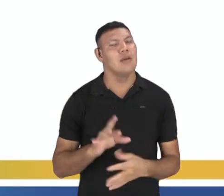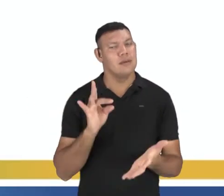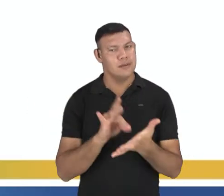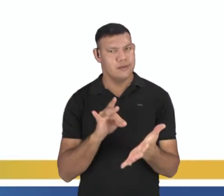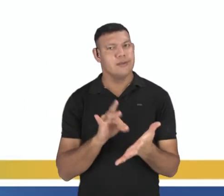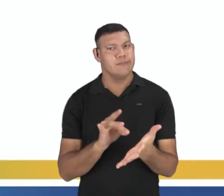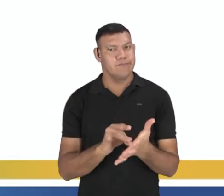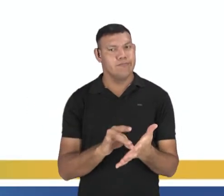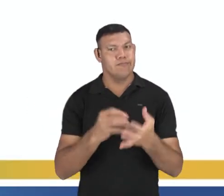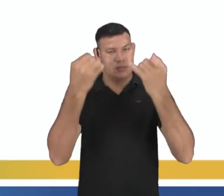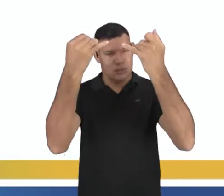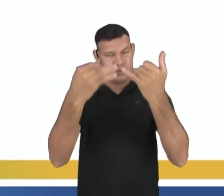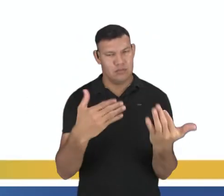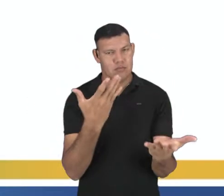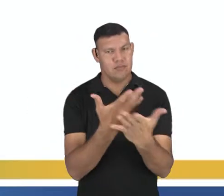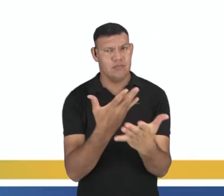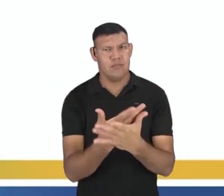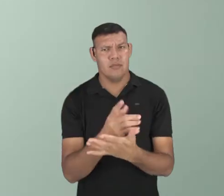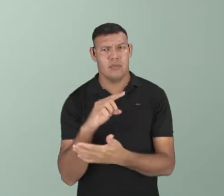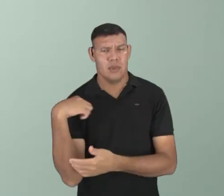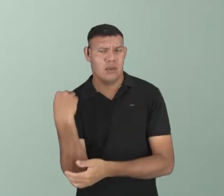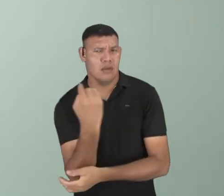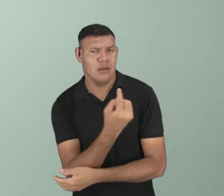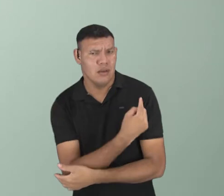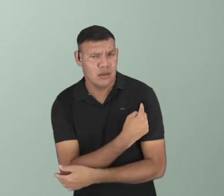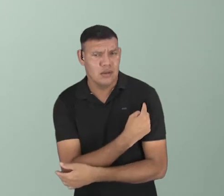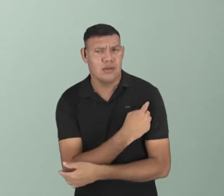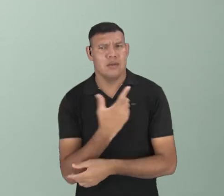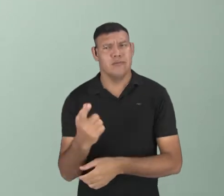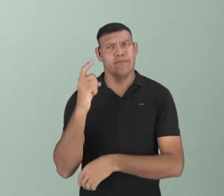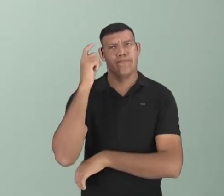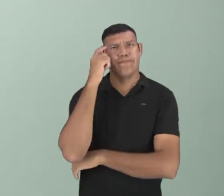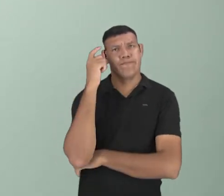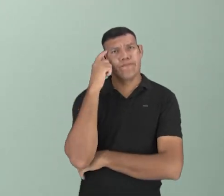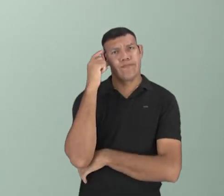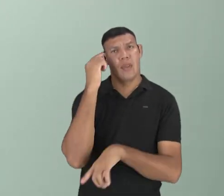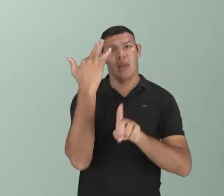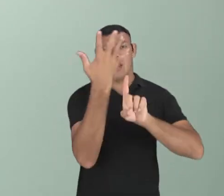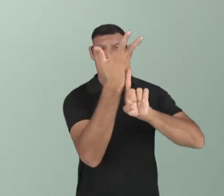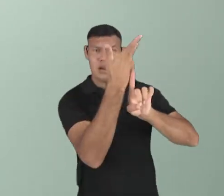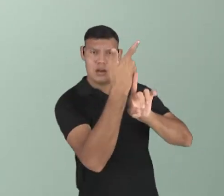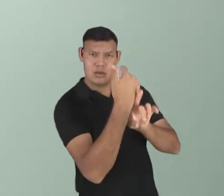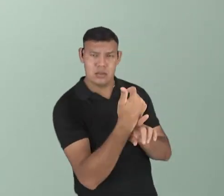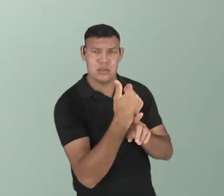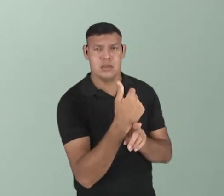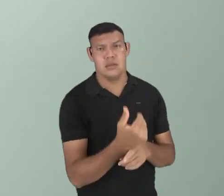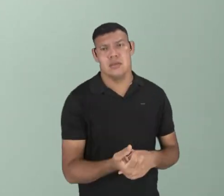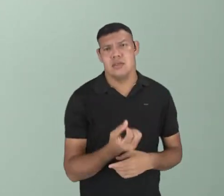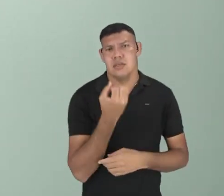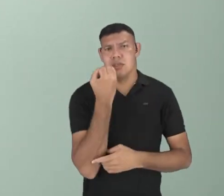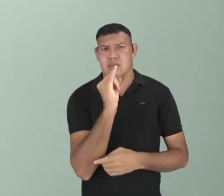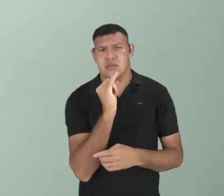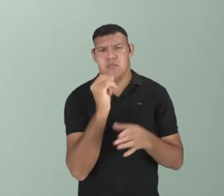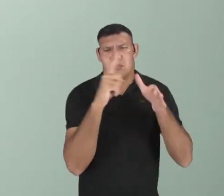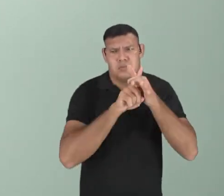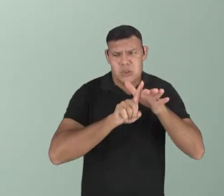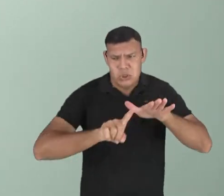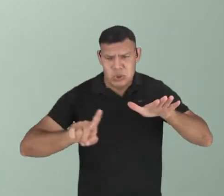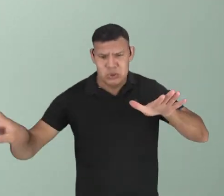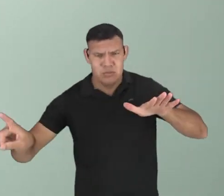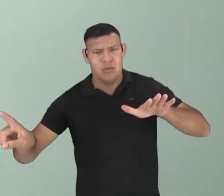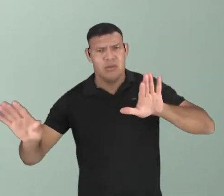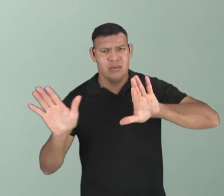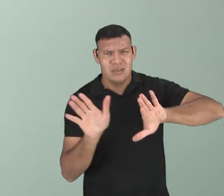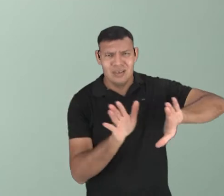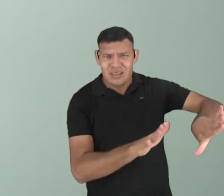sempre falo isso nas minhas aulas a gente não tem como pensar na arte enquanto algo isolado da